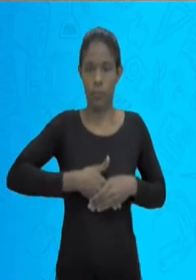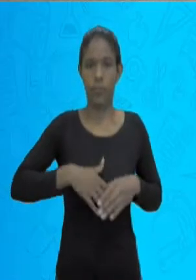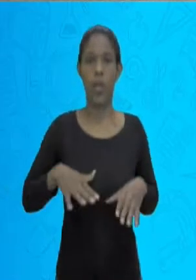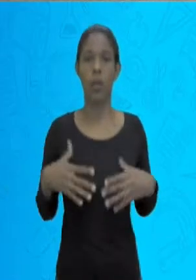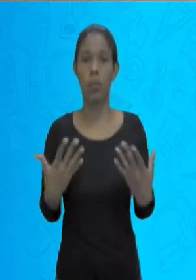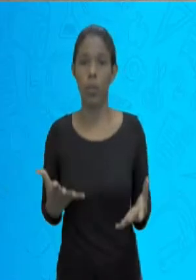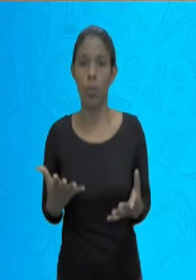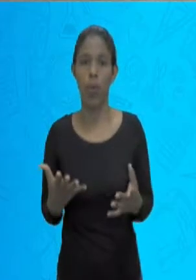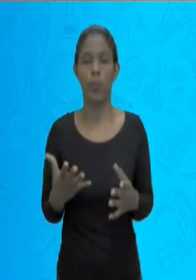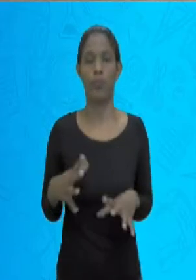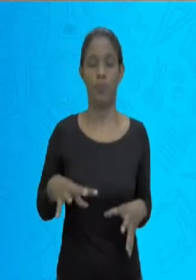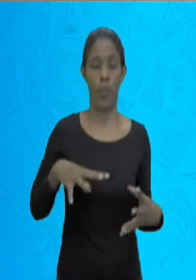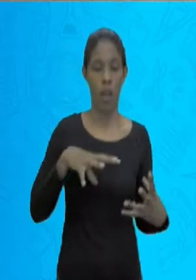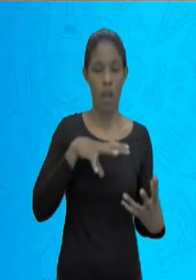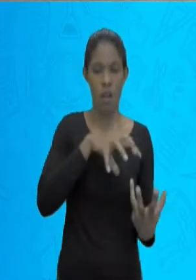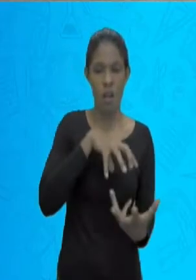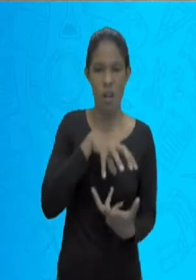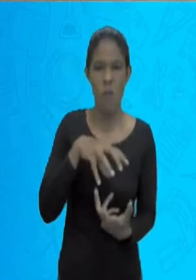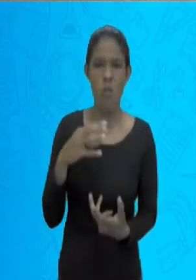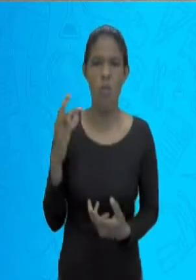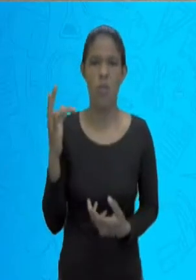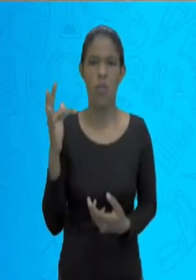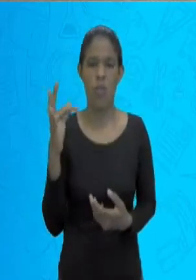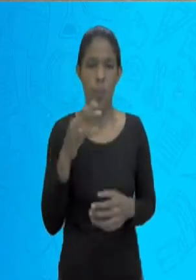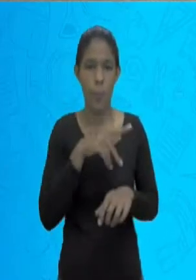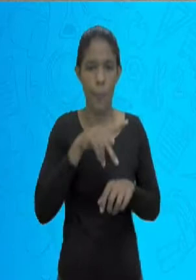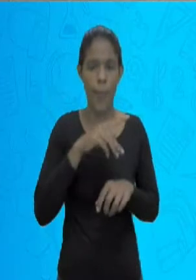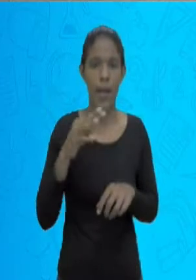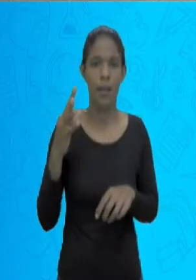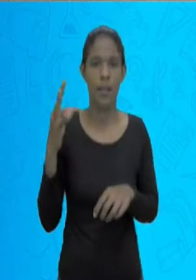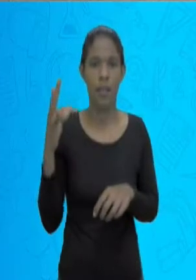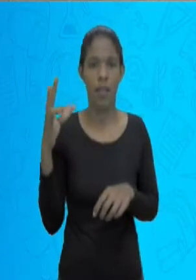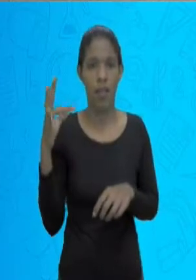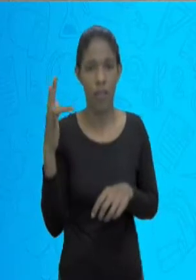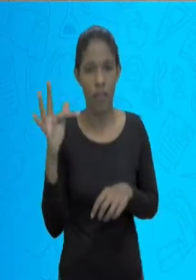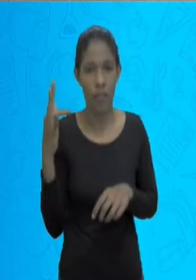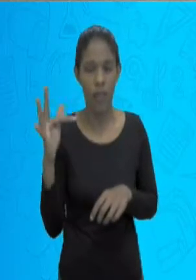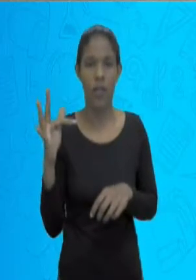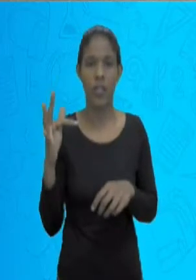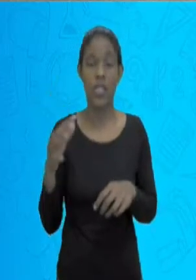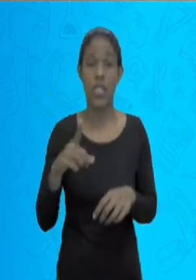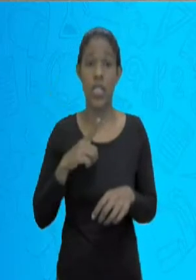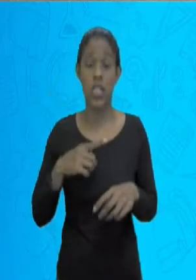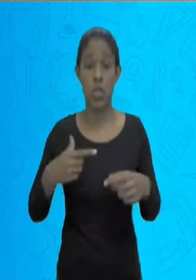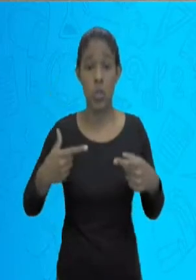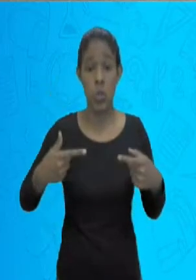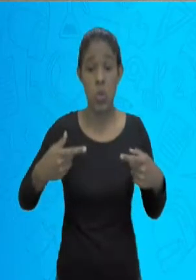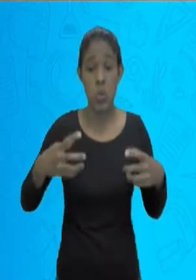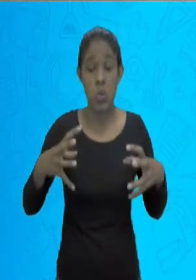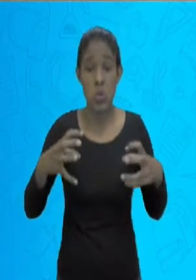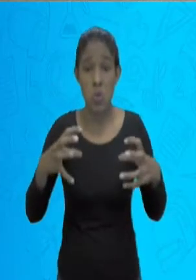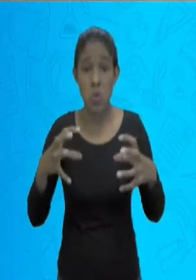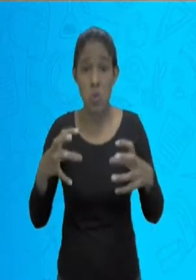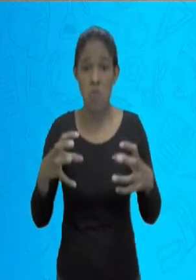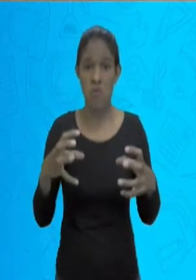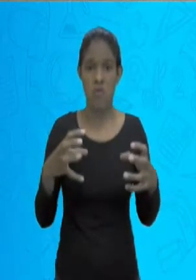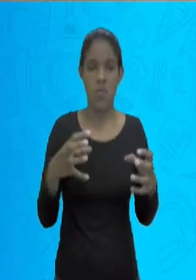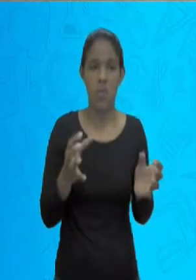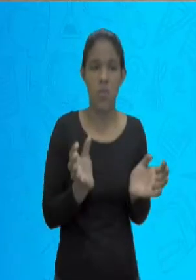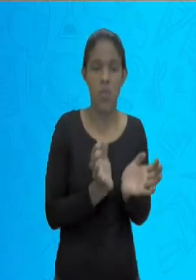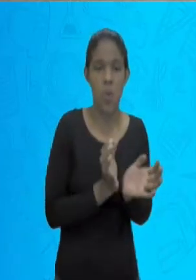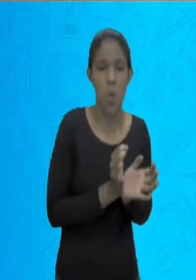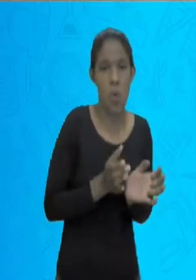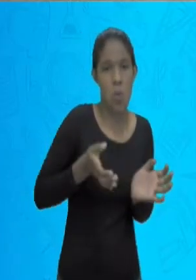Revolução Francesa, as disputas entre a burguesia e as camadas populares geravam